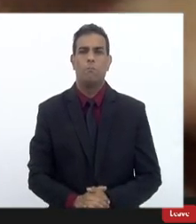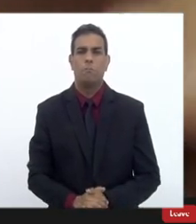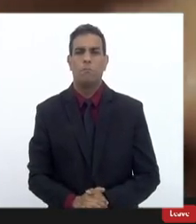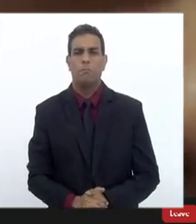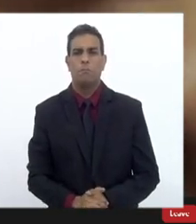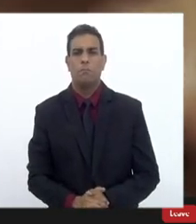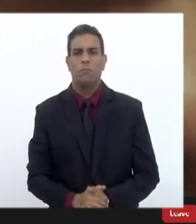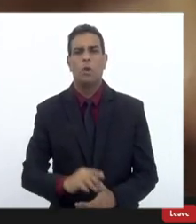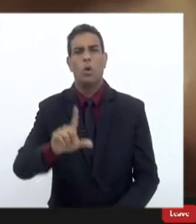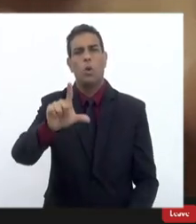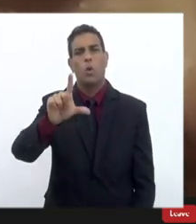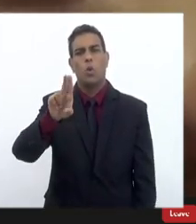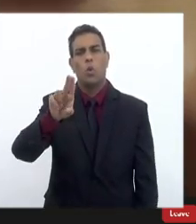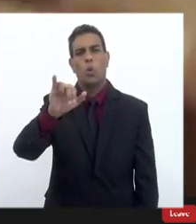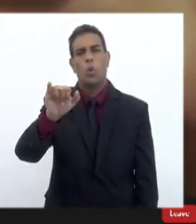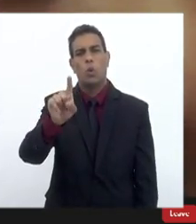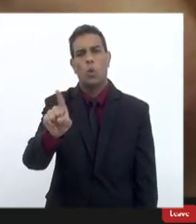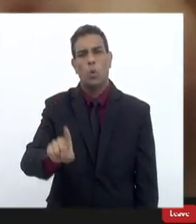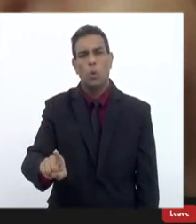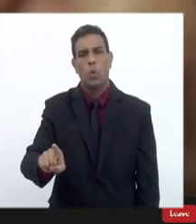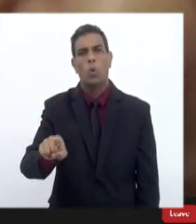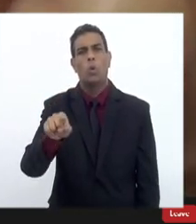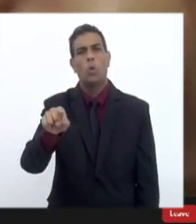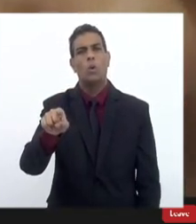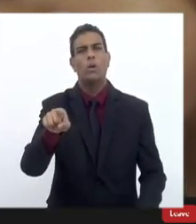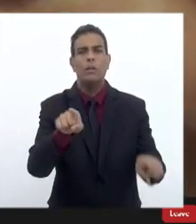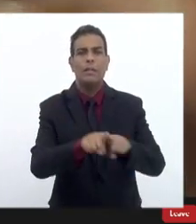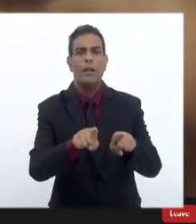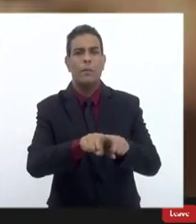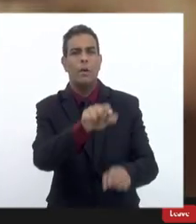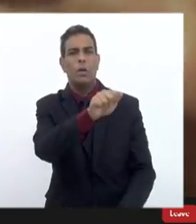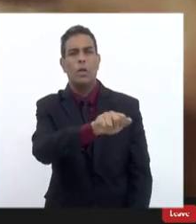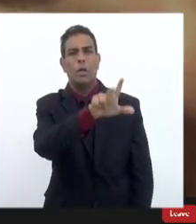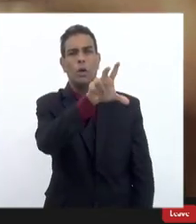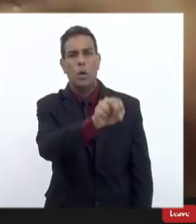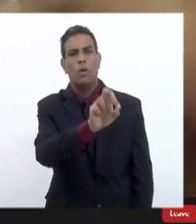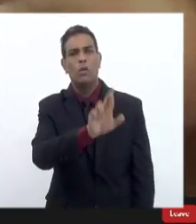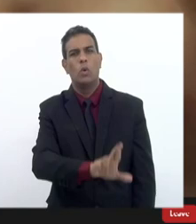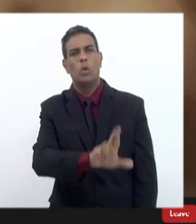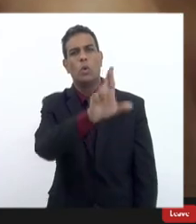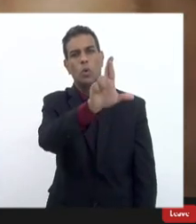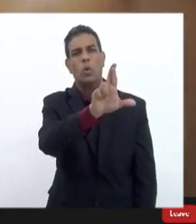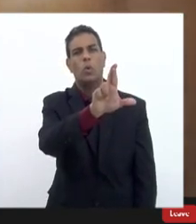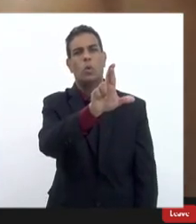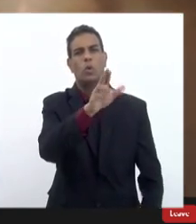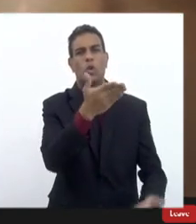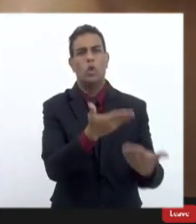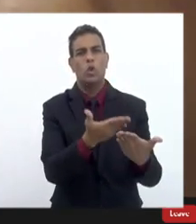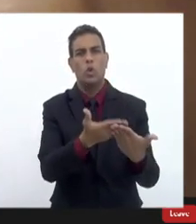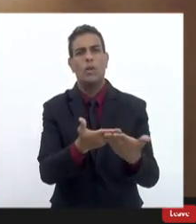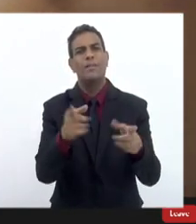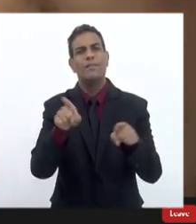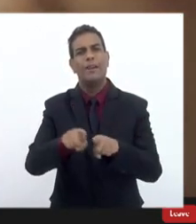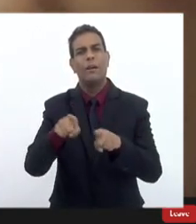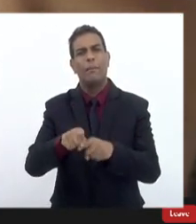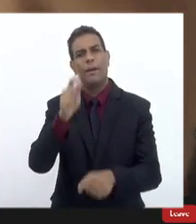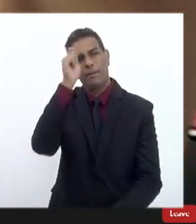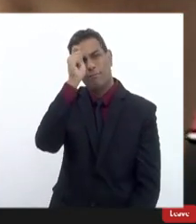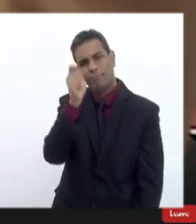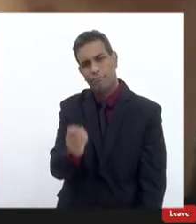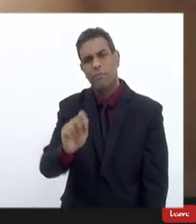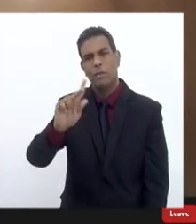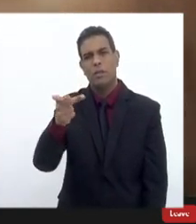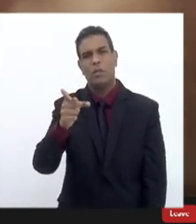aqui, Luiz Otávio Buriti, que é estudante, está representando aqui os estudantes do UBO, também aqui